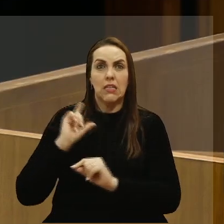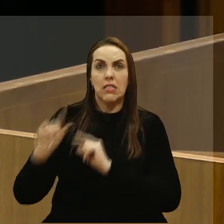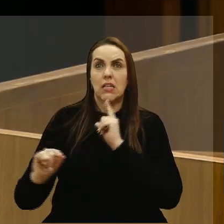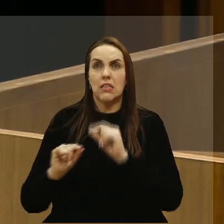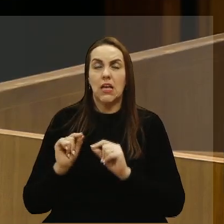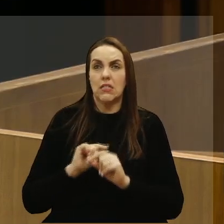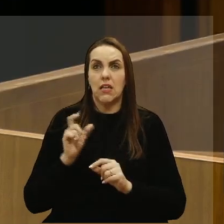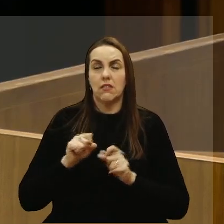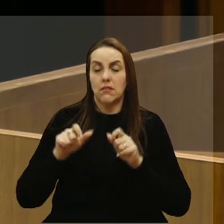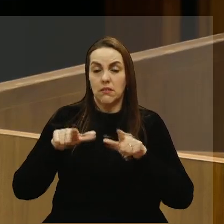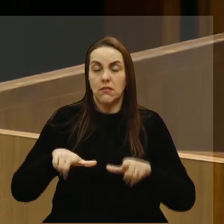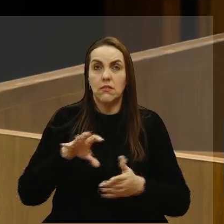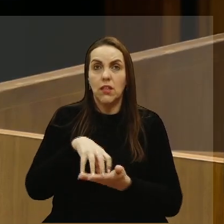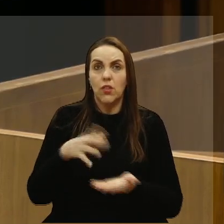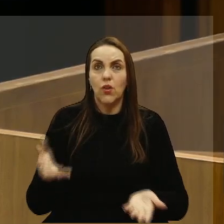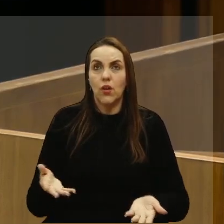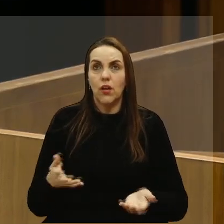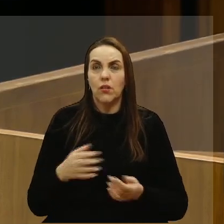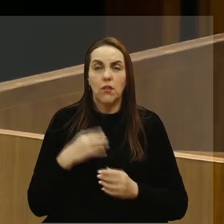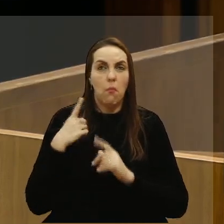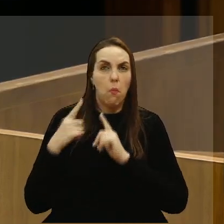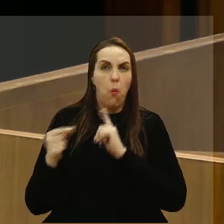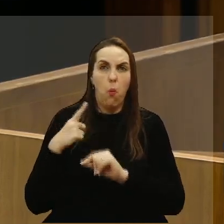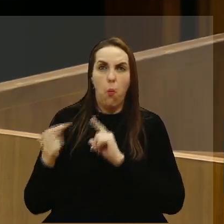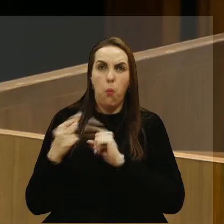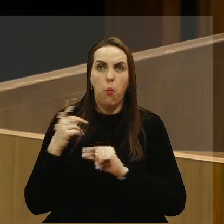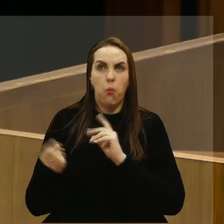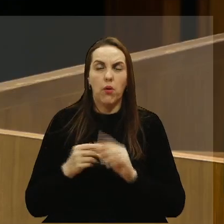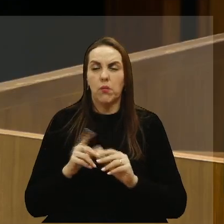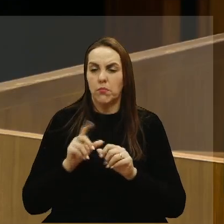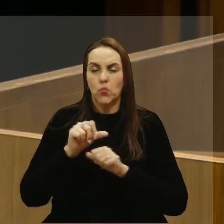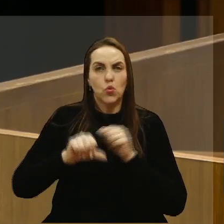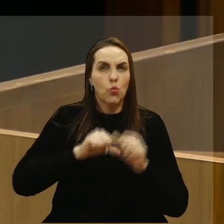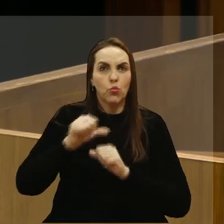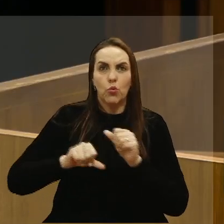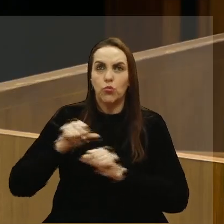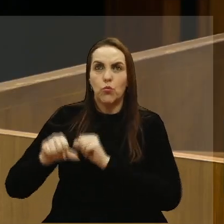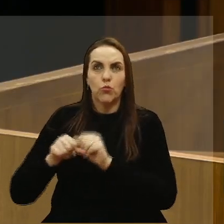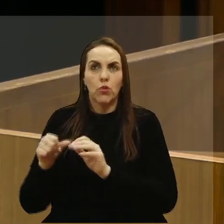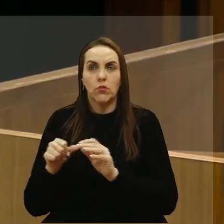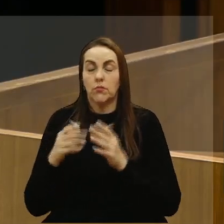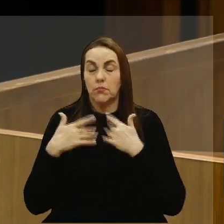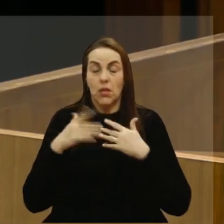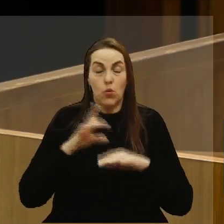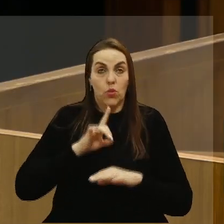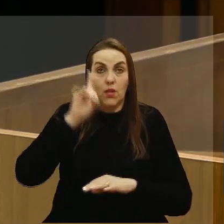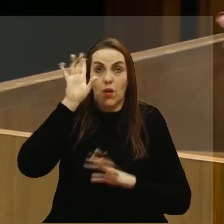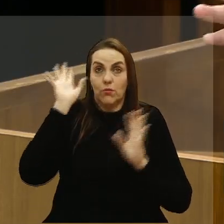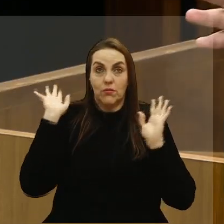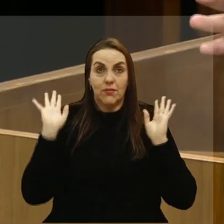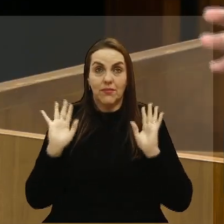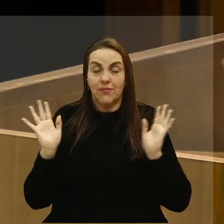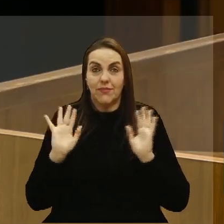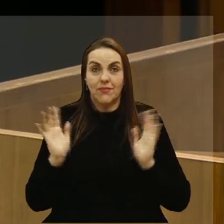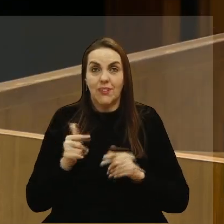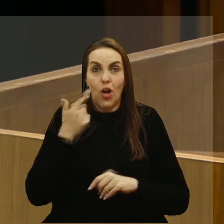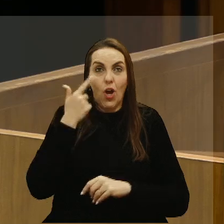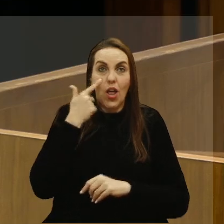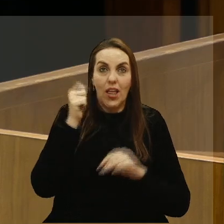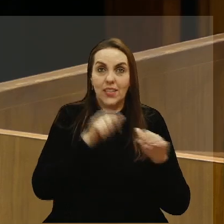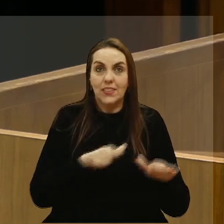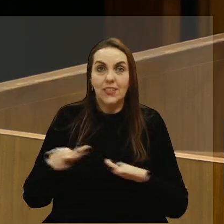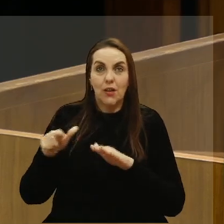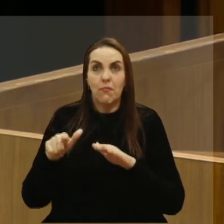uma debandada de gente, assim, olha, que saíram de um lugar para o outro, foi um... Meu Deus do céu, senhora. Se olhar aquela semana ali, foi